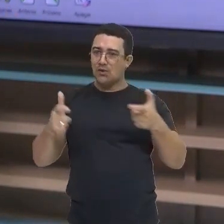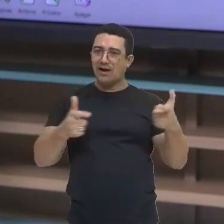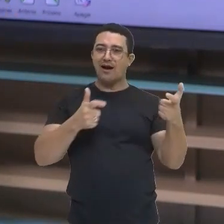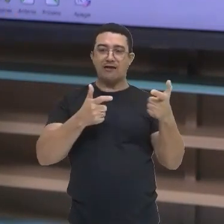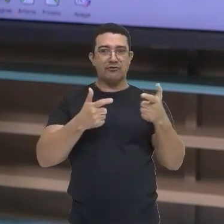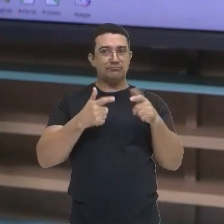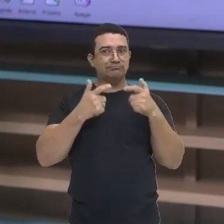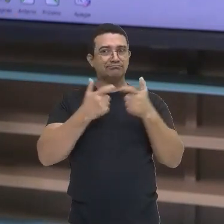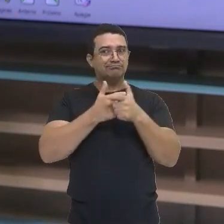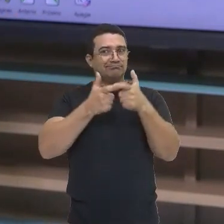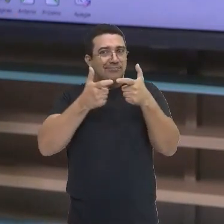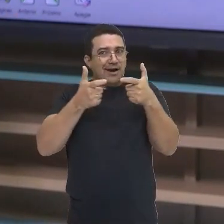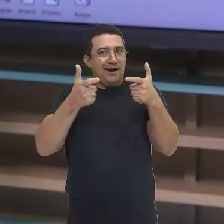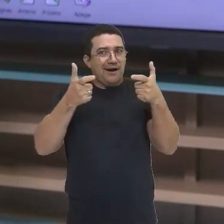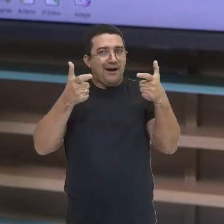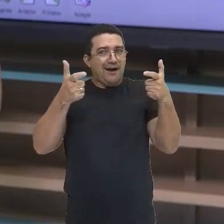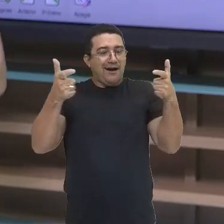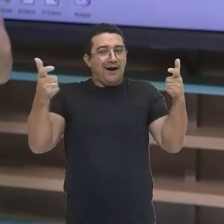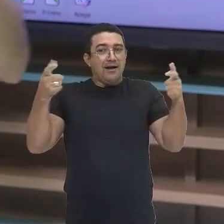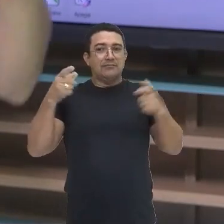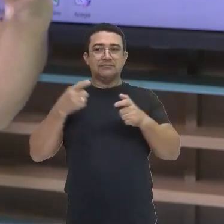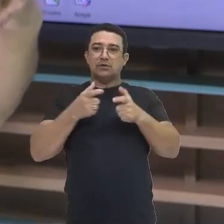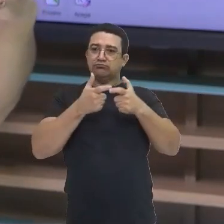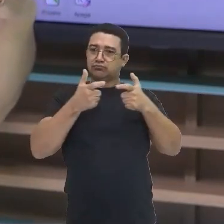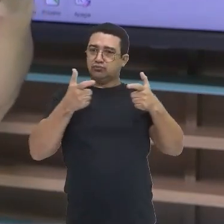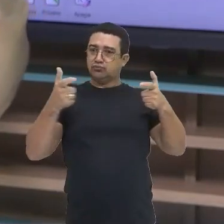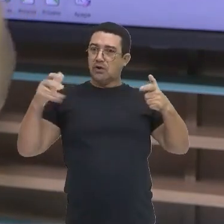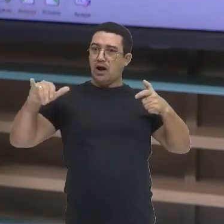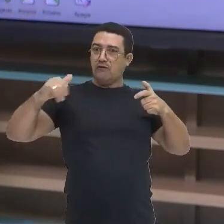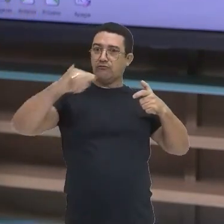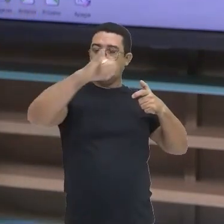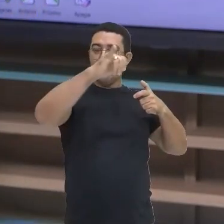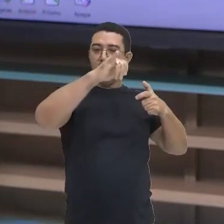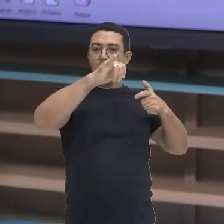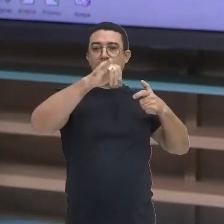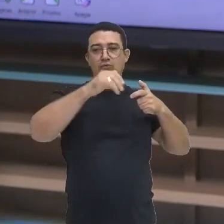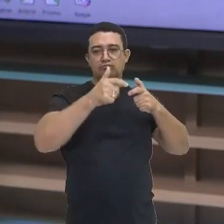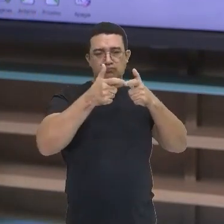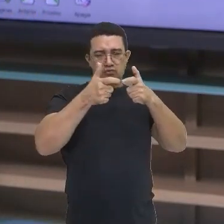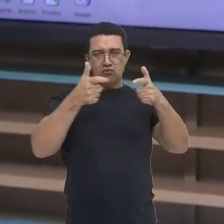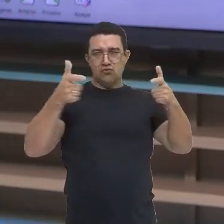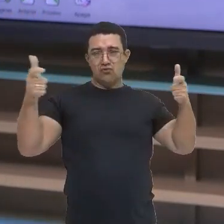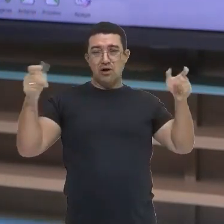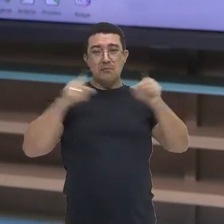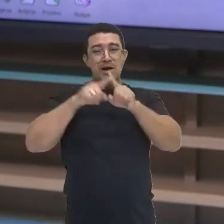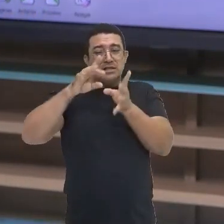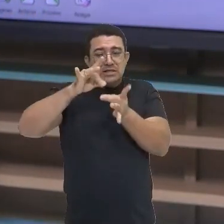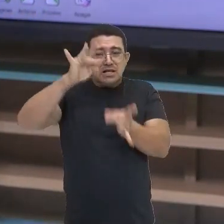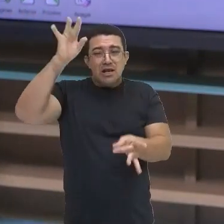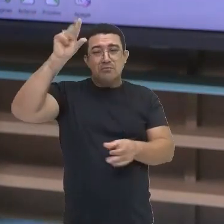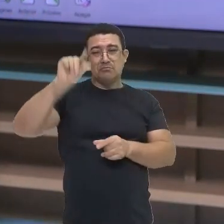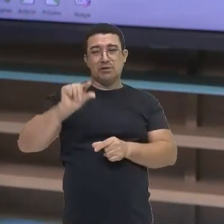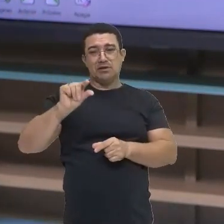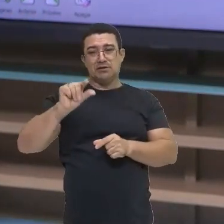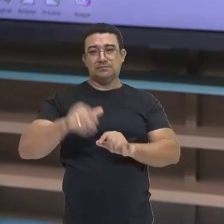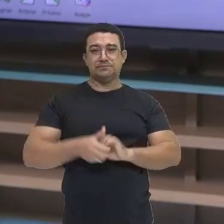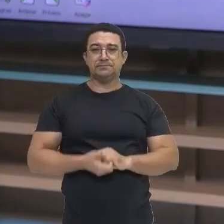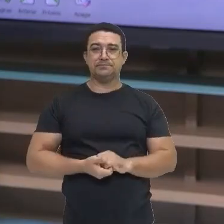já observou que quanto mais você se distancia, a área que você vê é maior, mas os detalhes são menores. Vamos continuar?